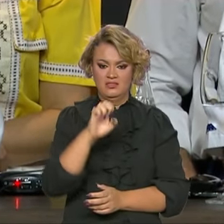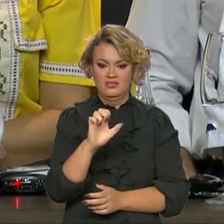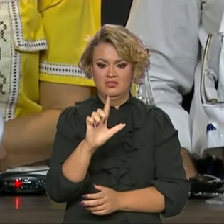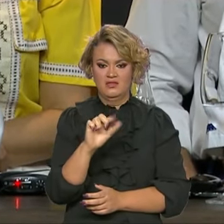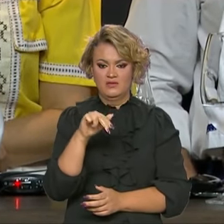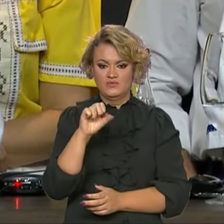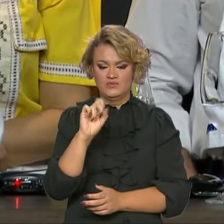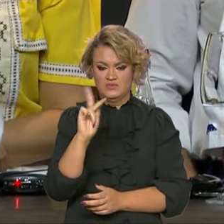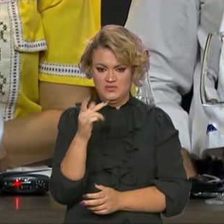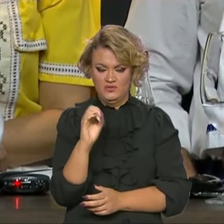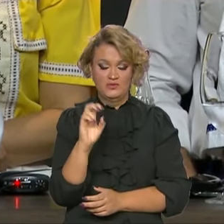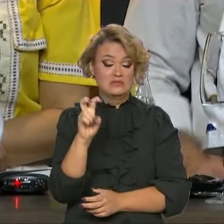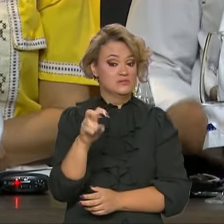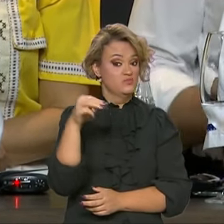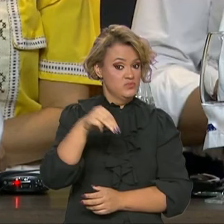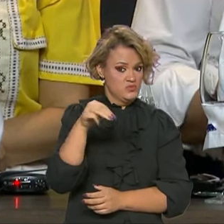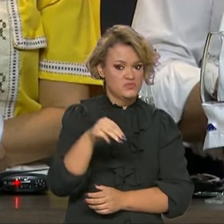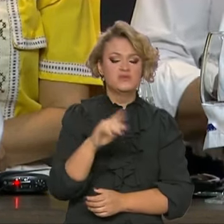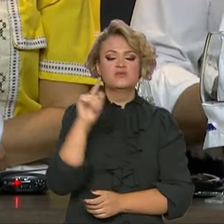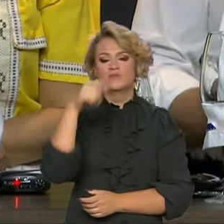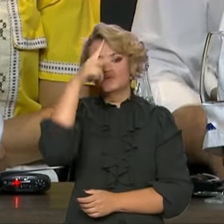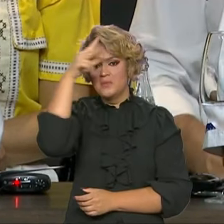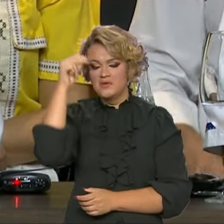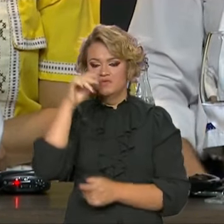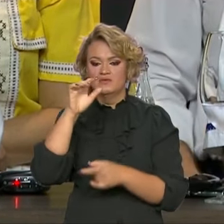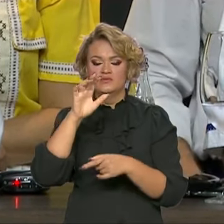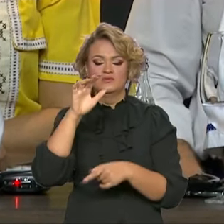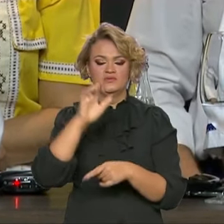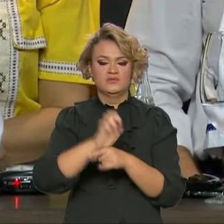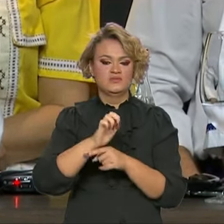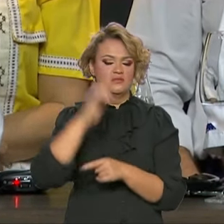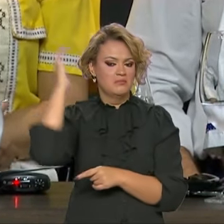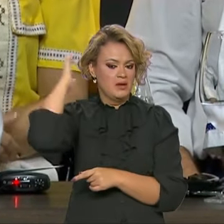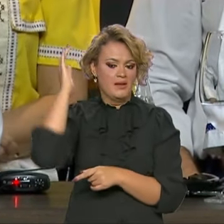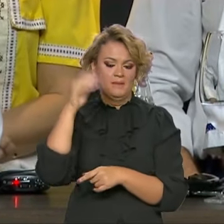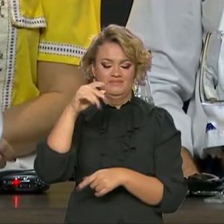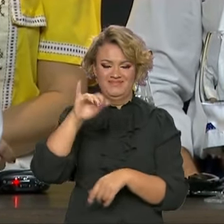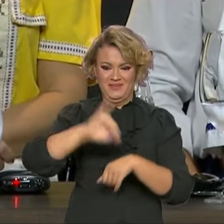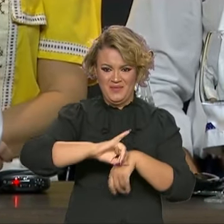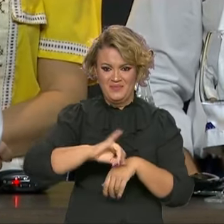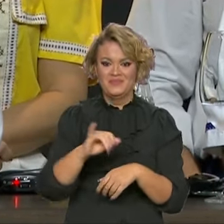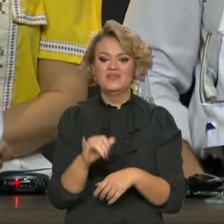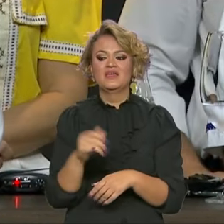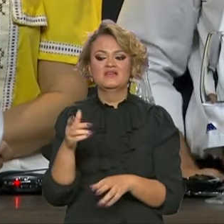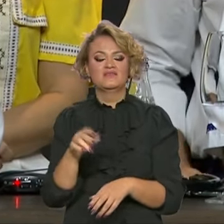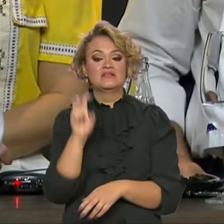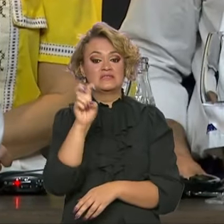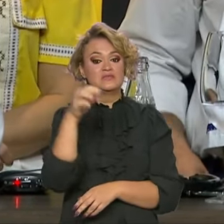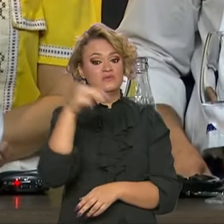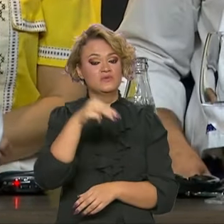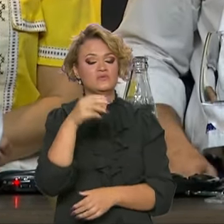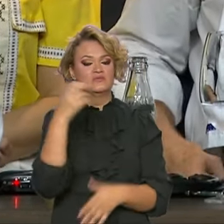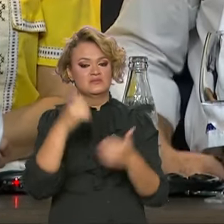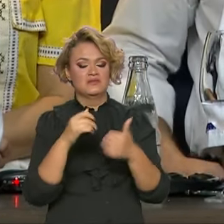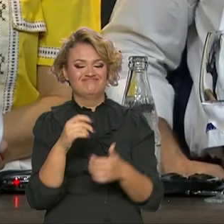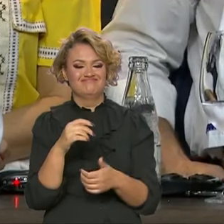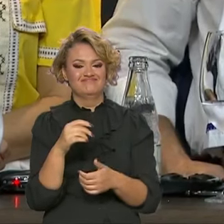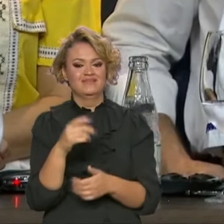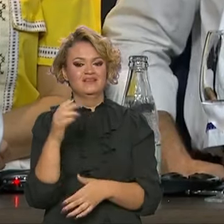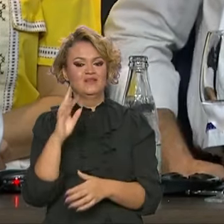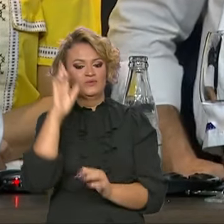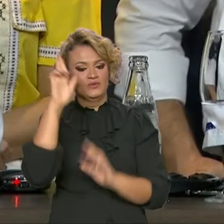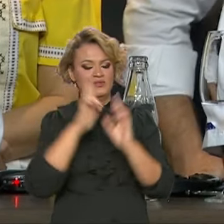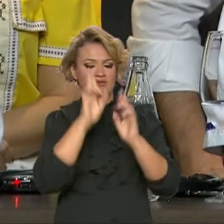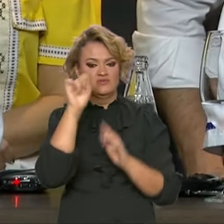5 minutos. Em seguida, o prefeito de Belém, Edmilson Rodrigues, terá 5 minutos para falar como representante da coalizão das autoridades